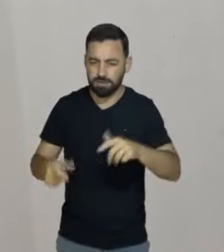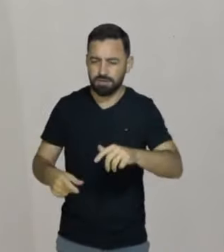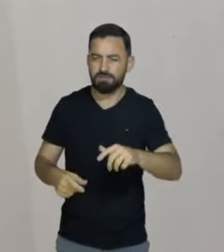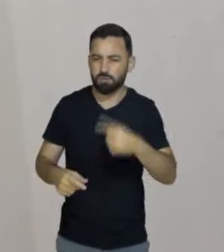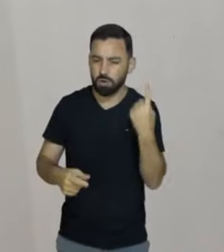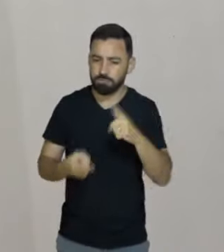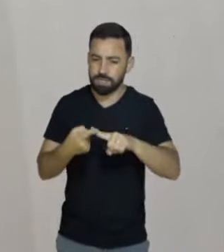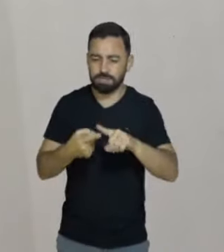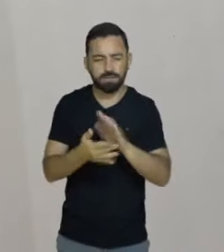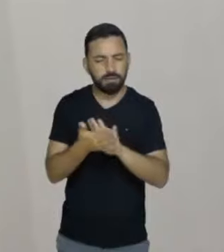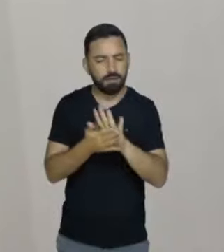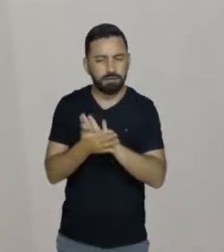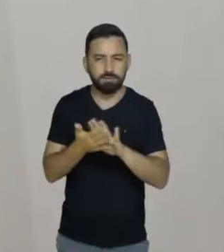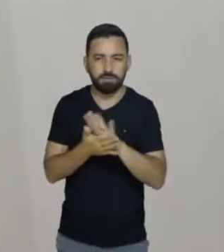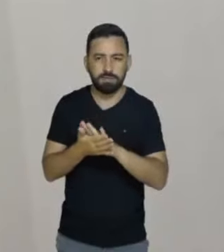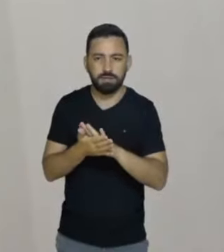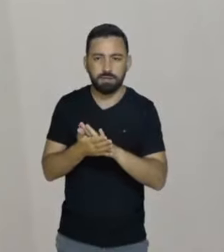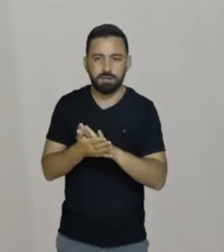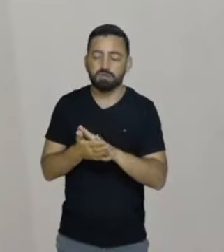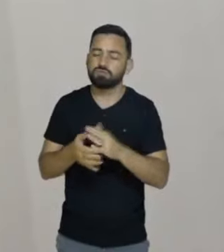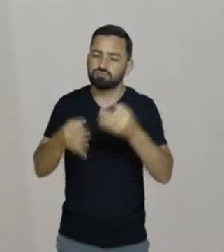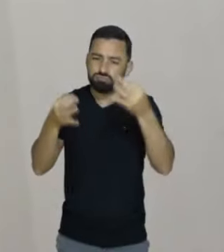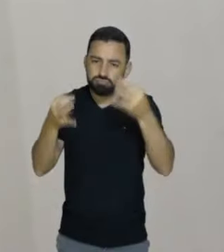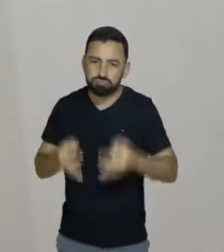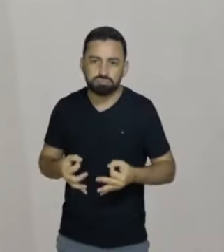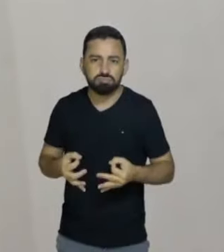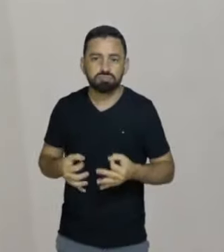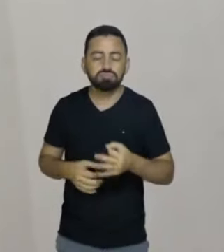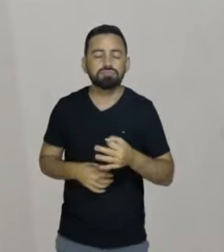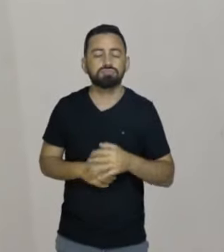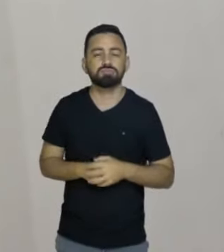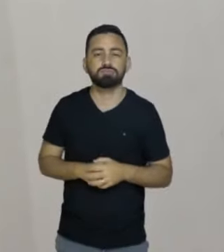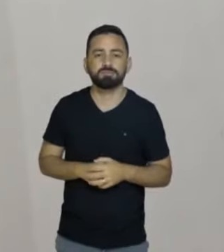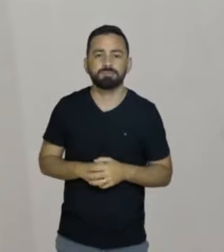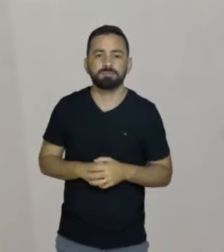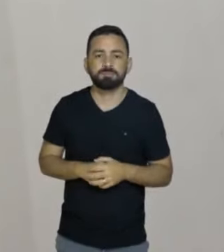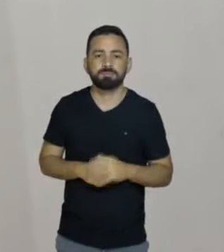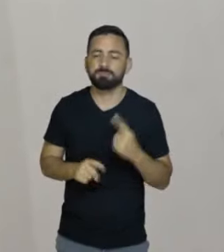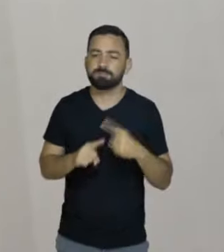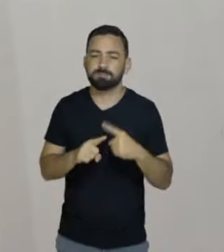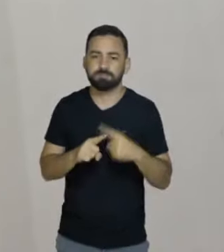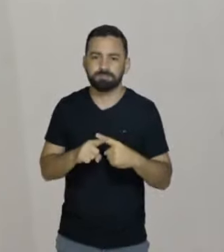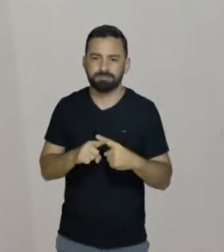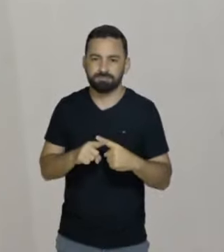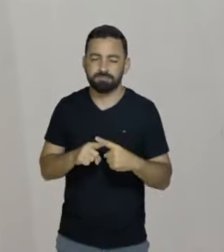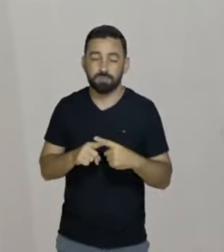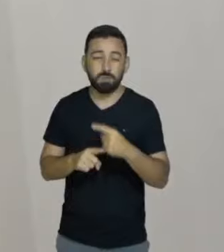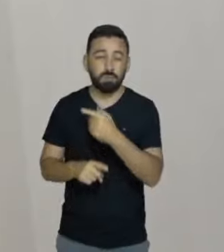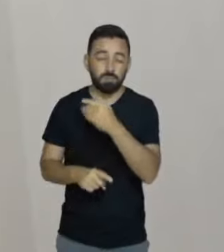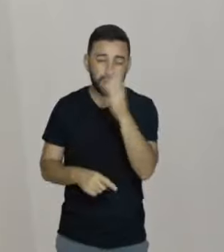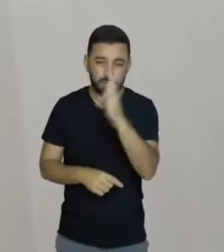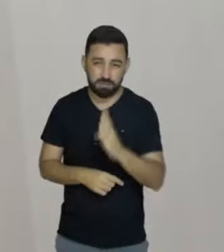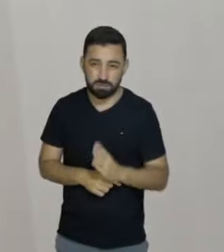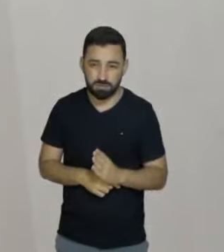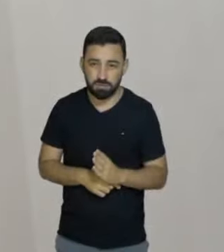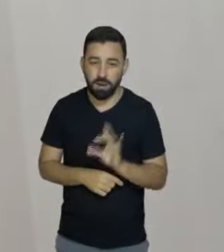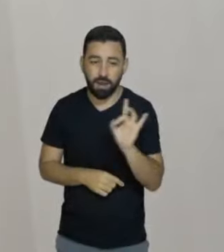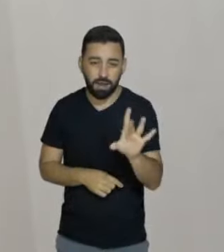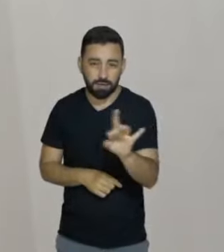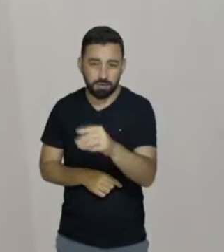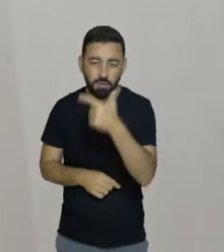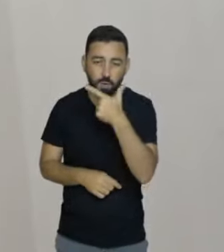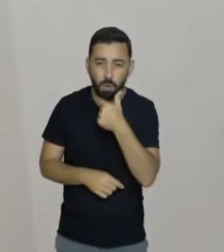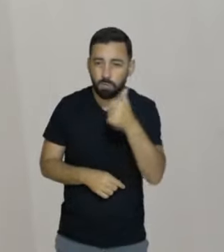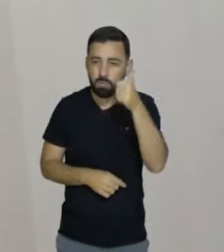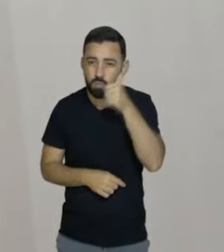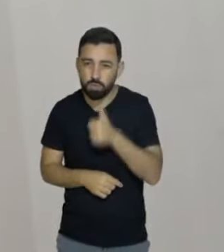pela justiça e pelo direito. Porque nesse grande Estado é cada homem e mulher